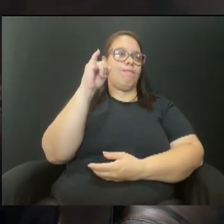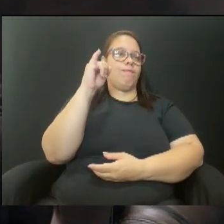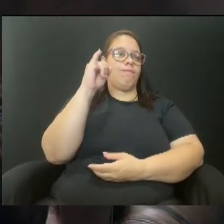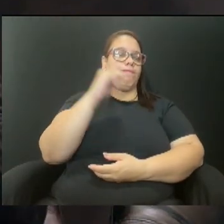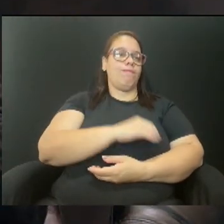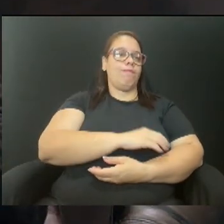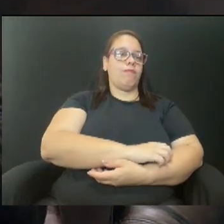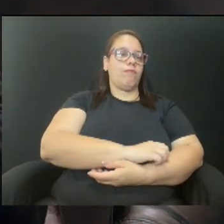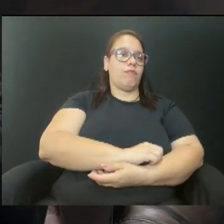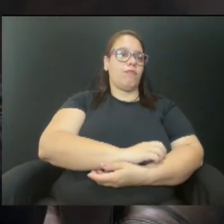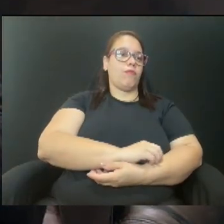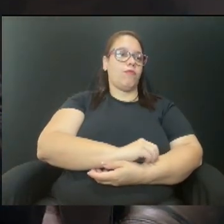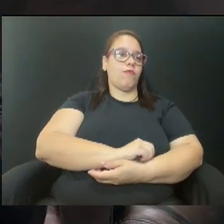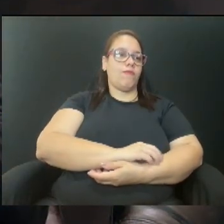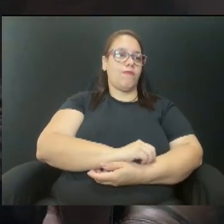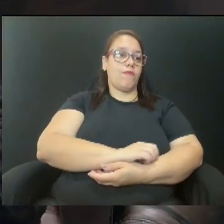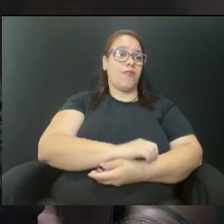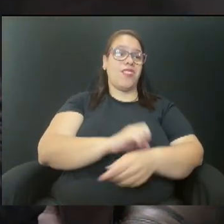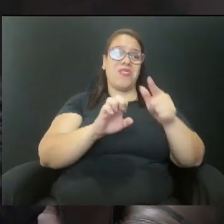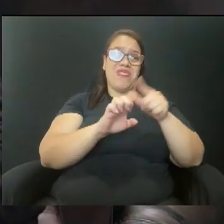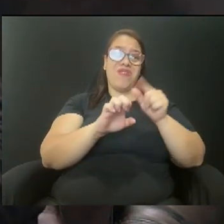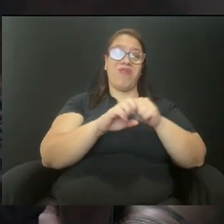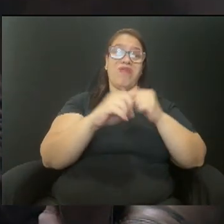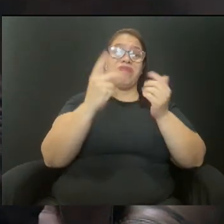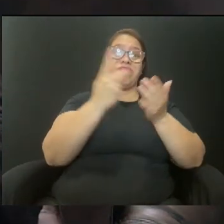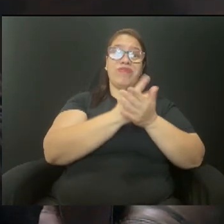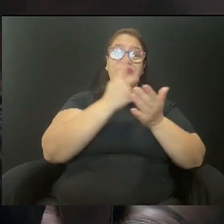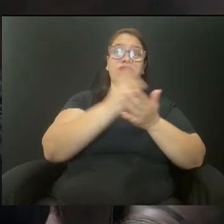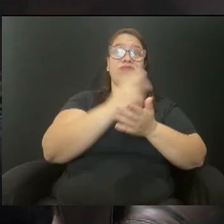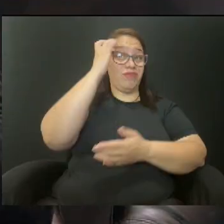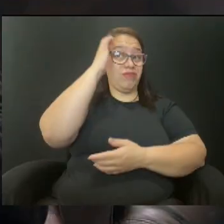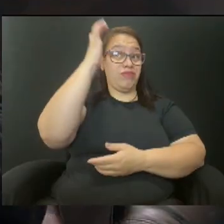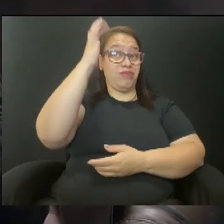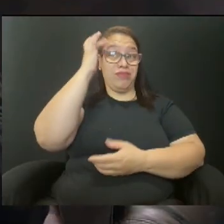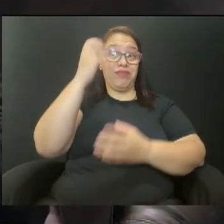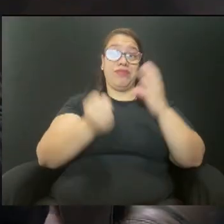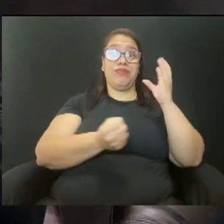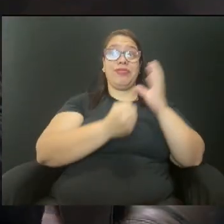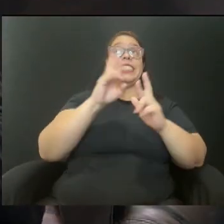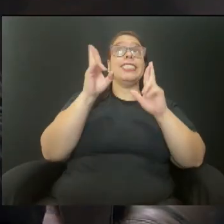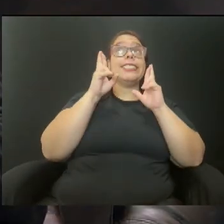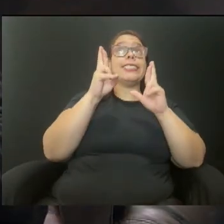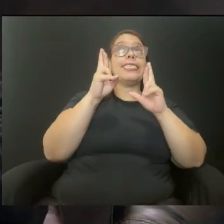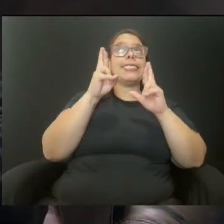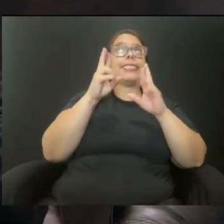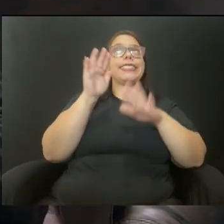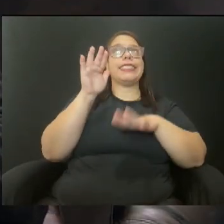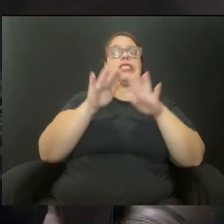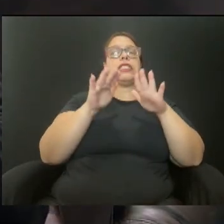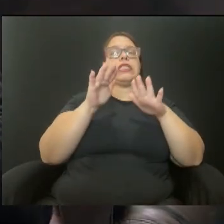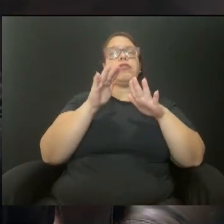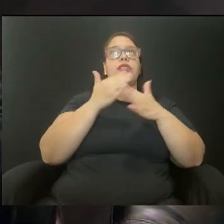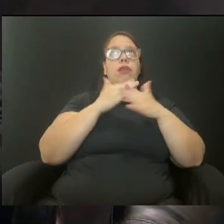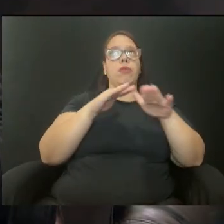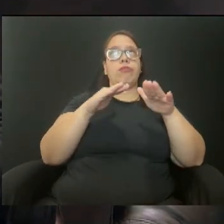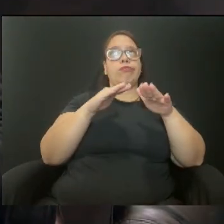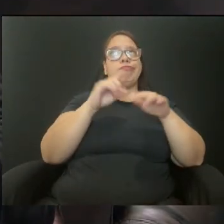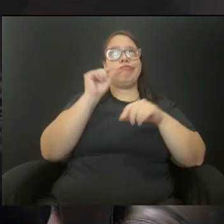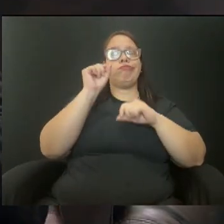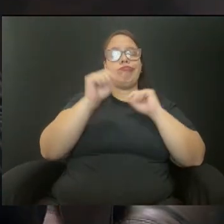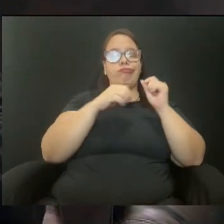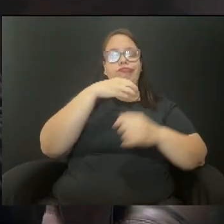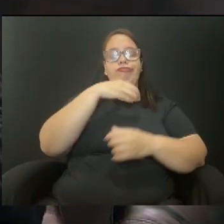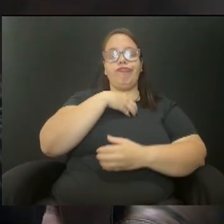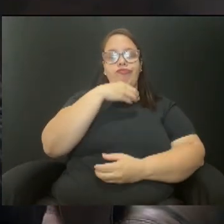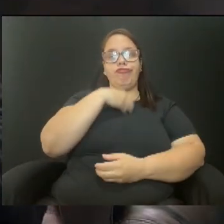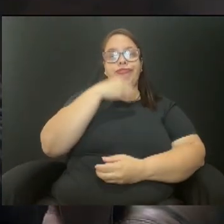empreender que deu errado, então você imaginou, você criou expectativas e, de certa forma, morreu. Então você vai lidar com esse luto, entender aonde errou,